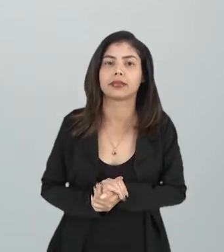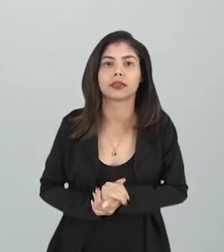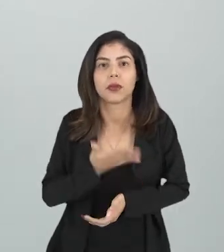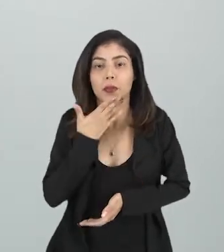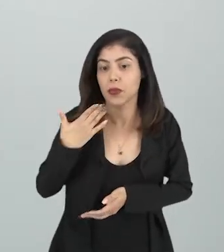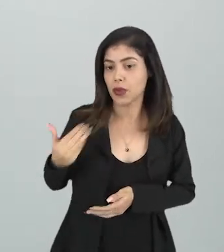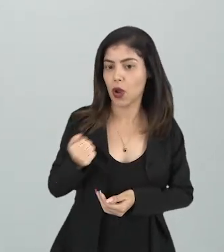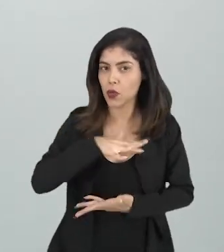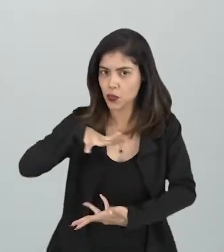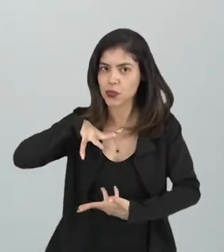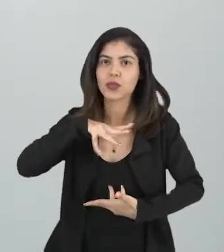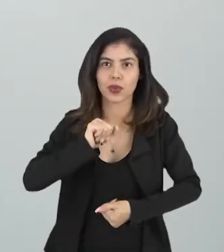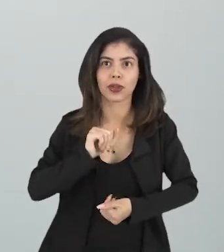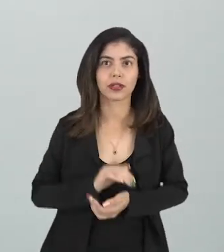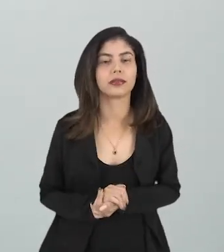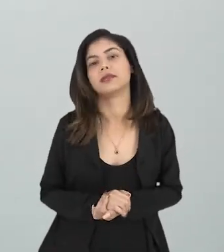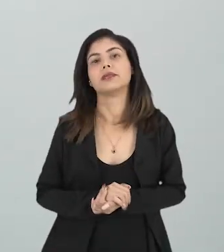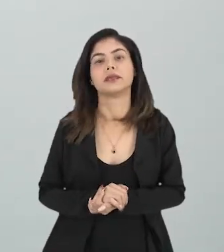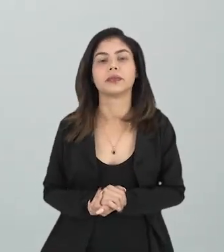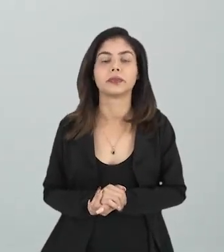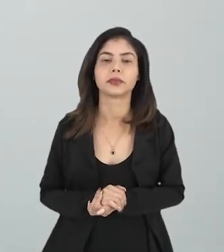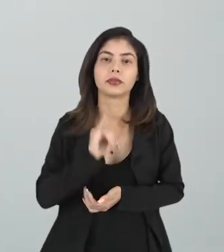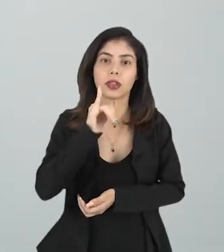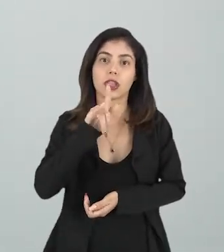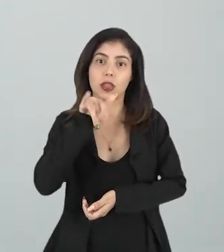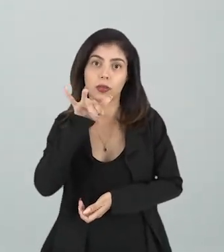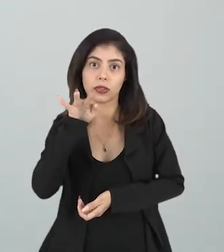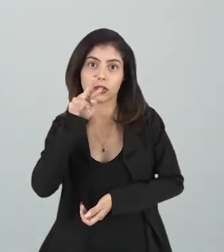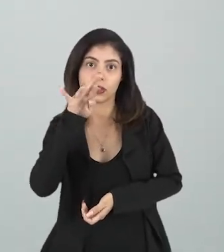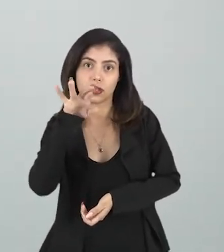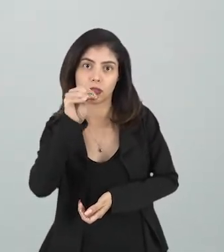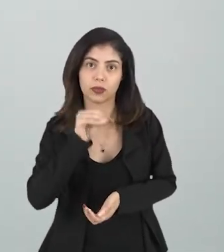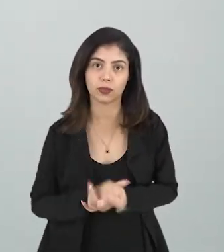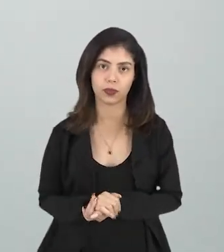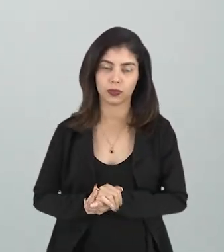revolucionaram o mundo. É tanto que o iluminismo é um grande, né,